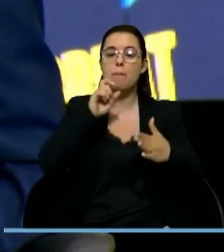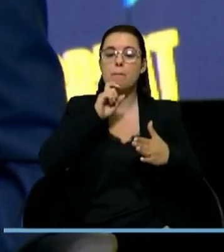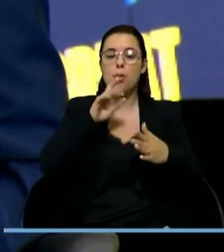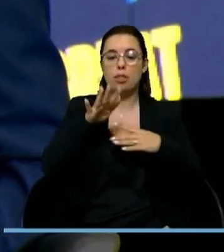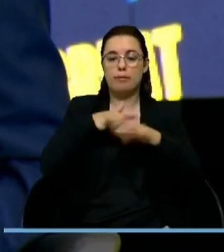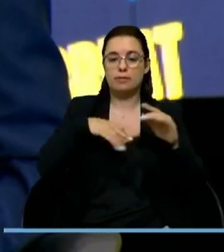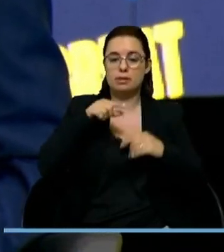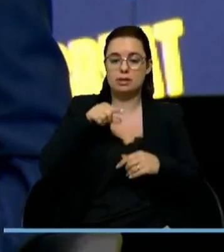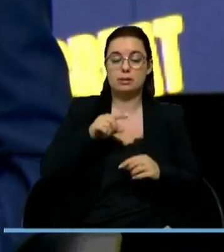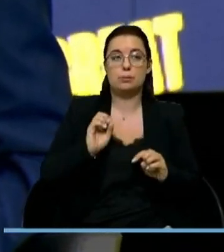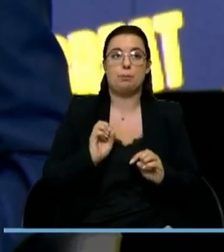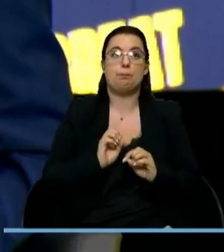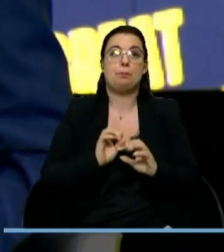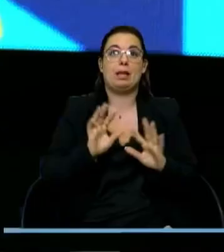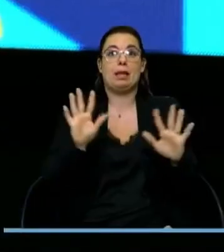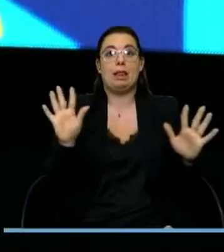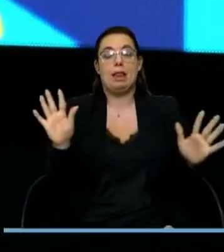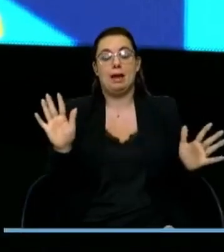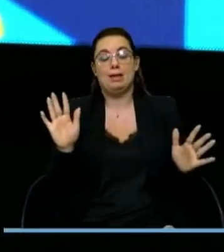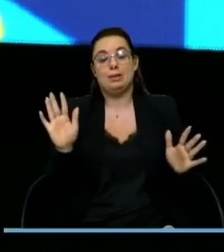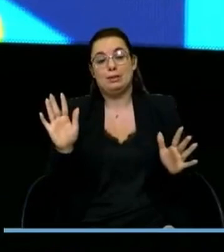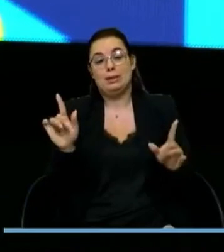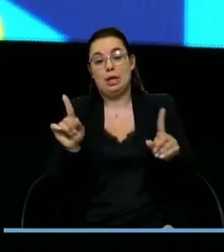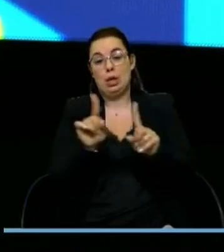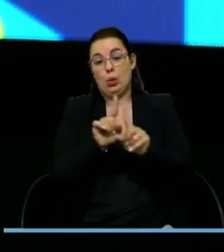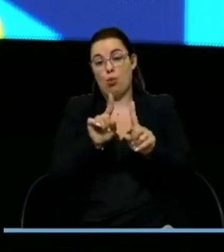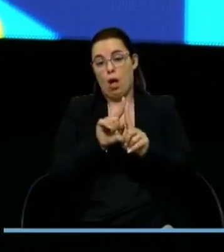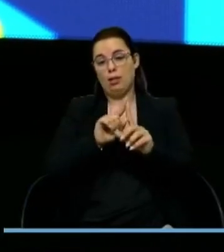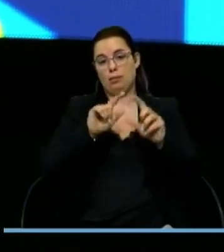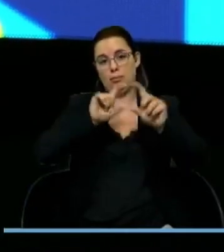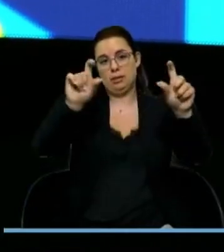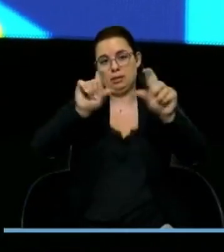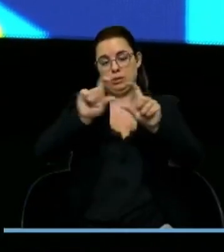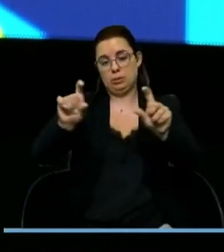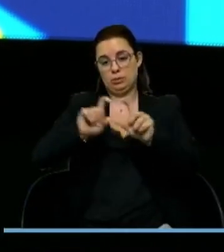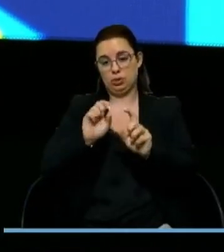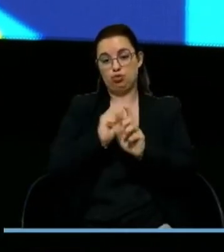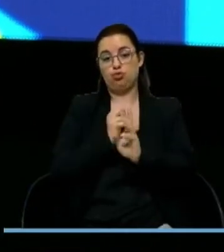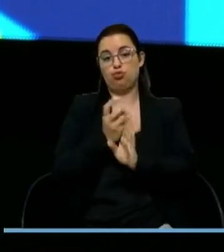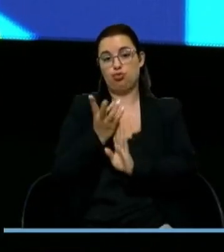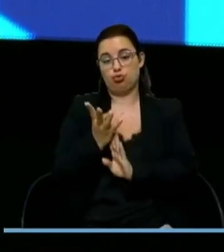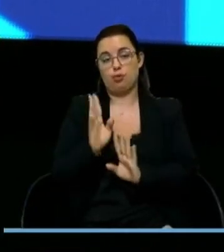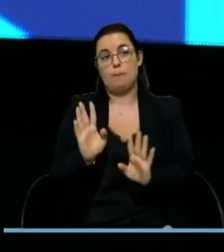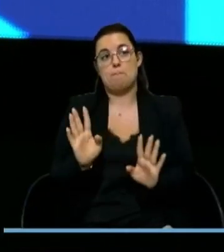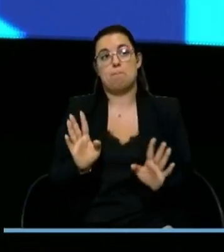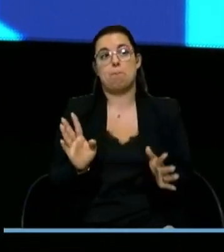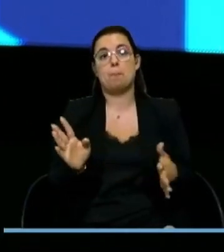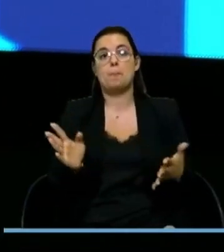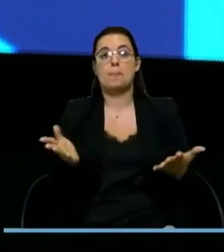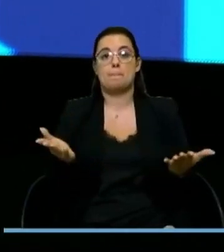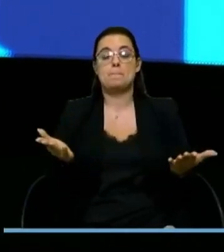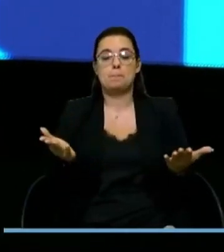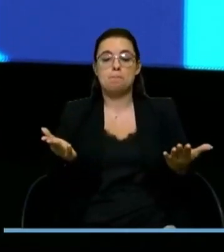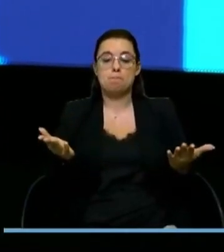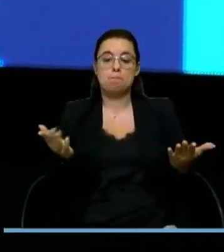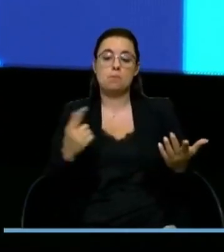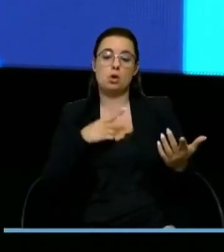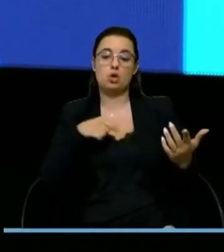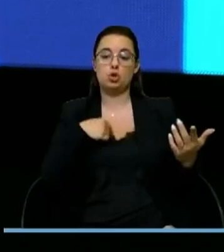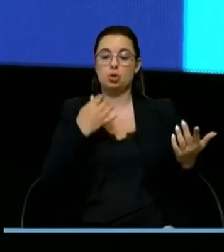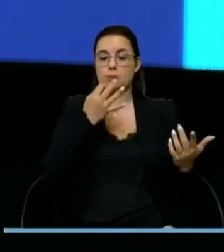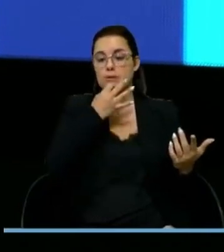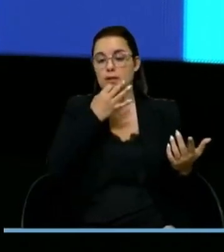a isso? Claro. O denominador comum a todas estas iniciativas é, basicamente, estamos a